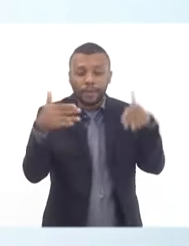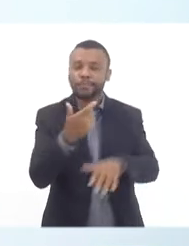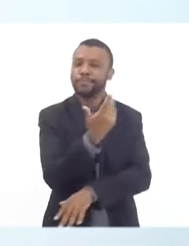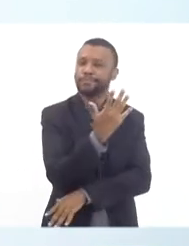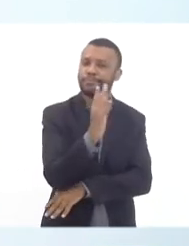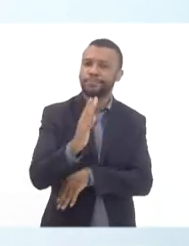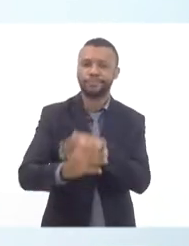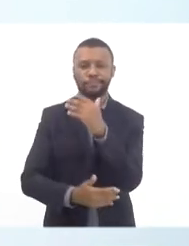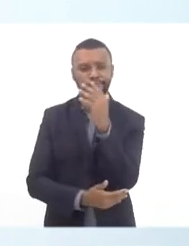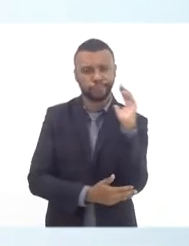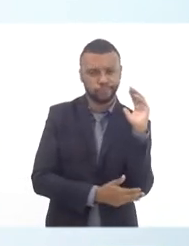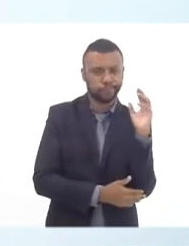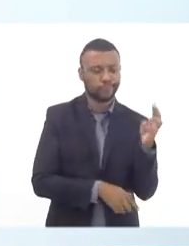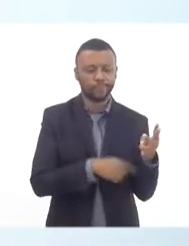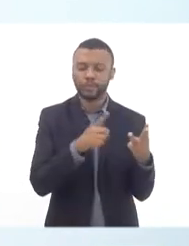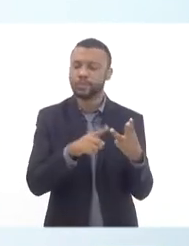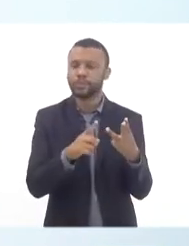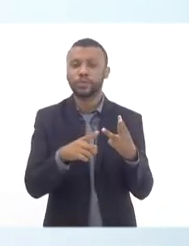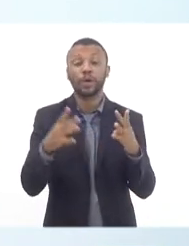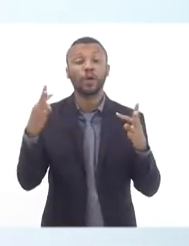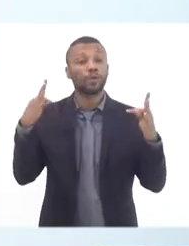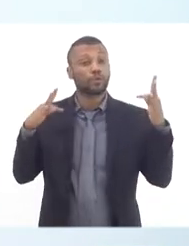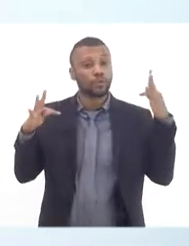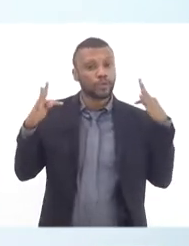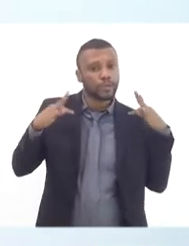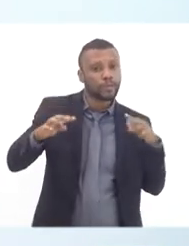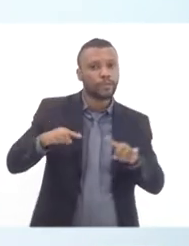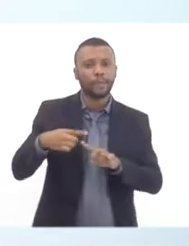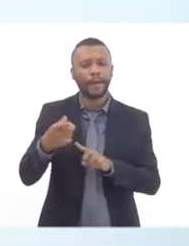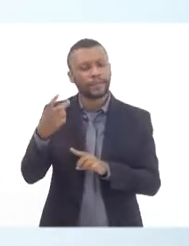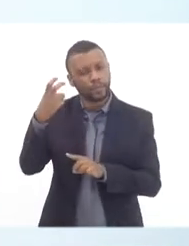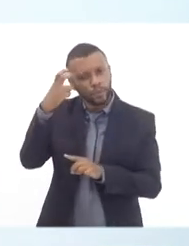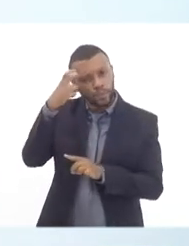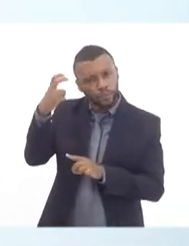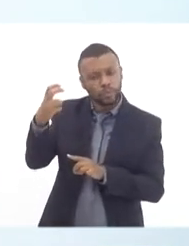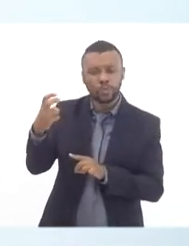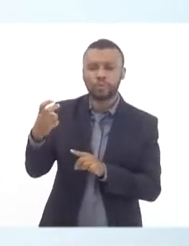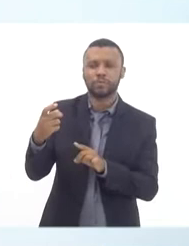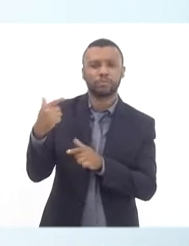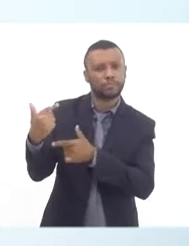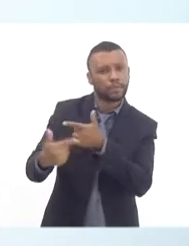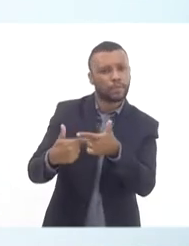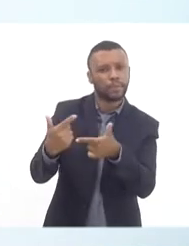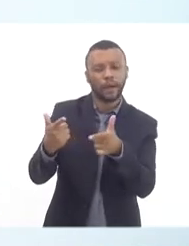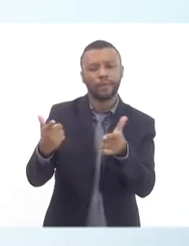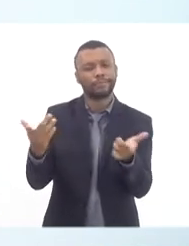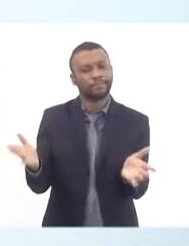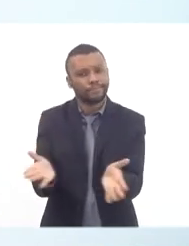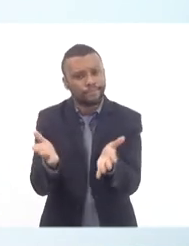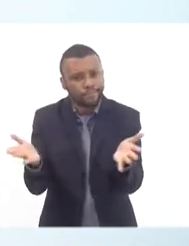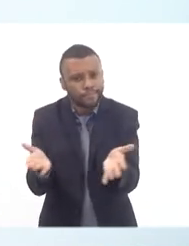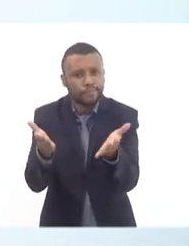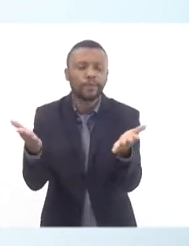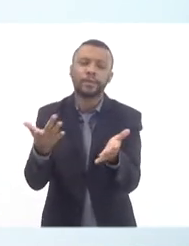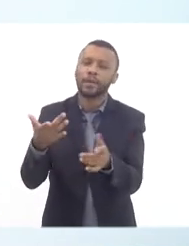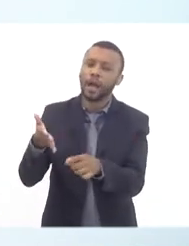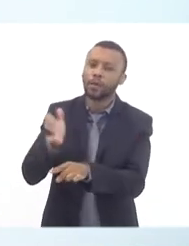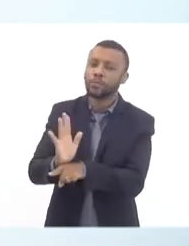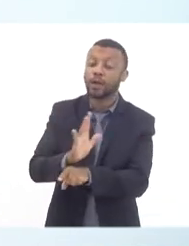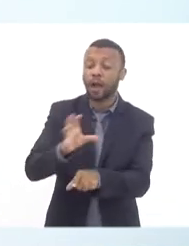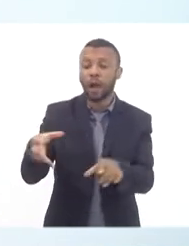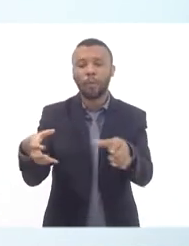cultural, com a realização de eventos culturais que venham potencializar a participação da comunidade e seu